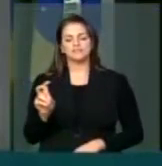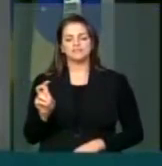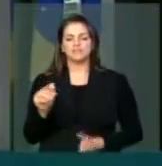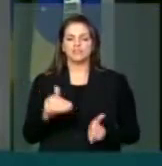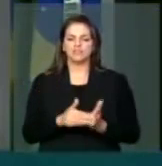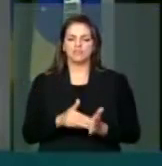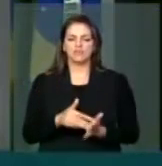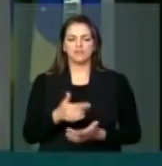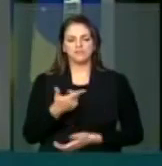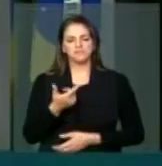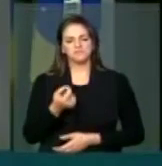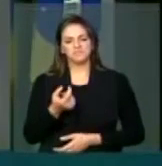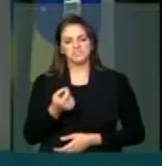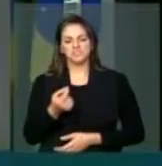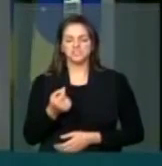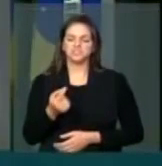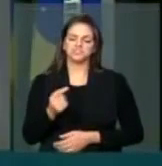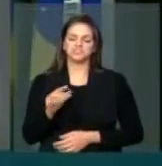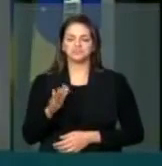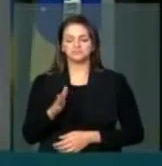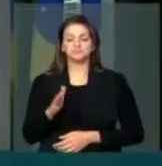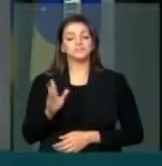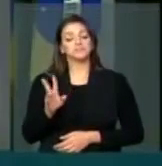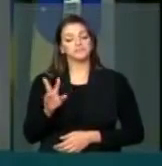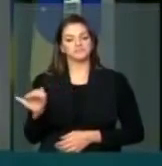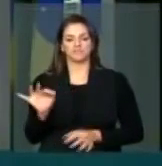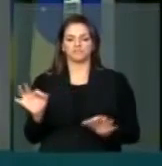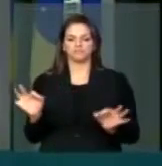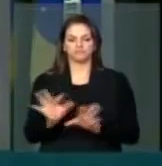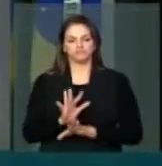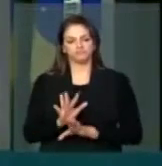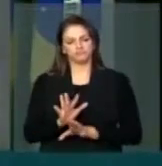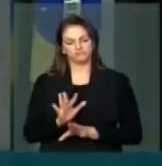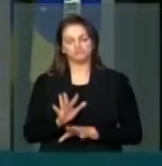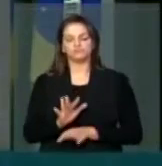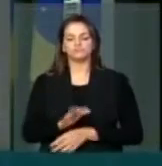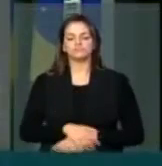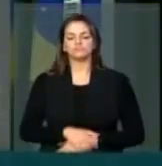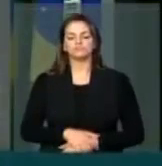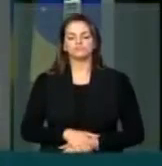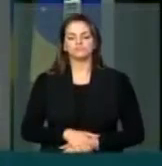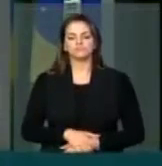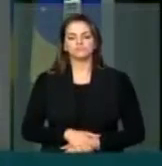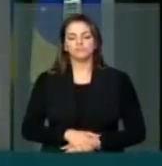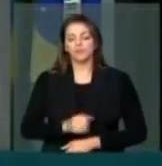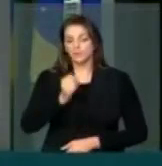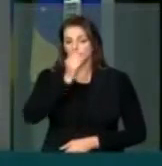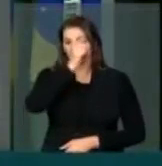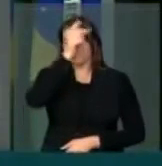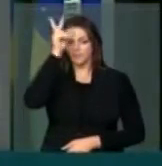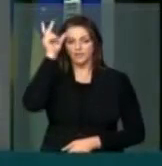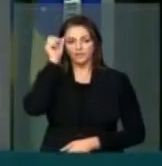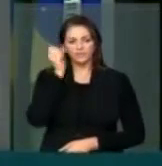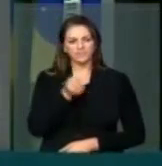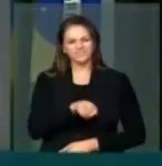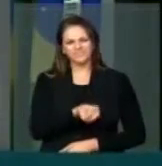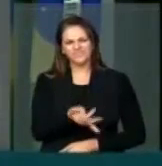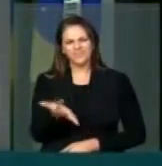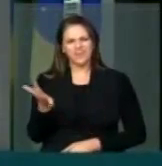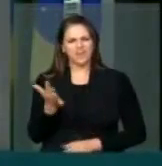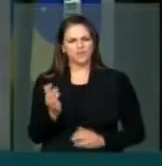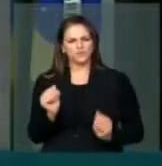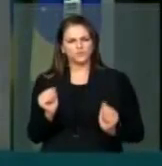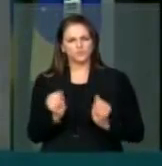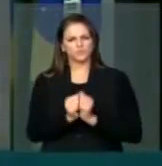dia 20. O pessoal está trabalhando intensamente nesse trecho. Esse mutirão que as prefeituras estão fazendo, esses 12 quilômetros, também